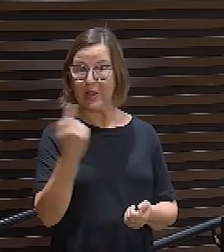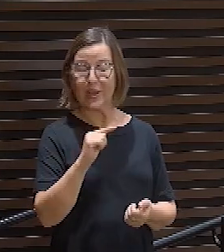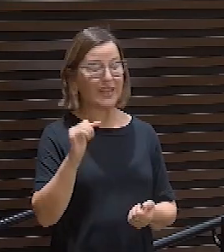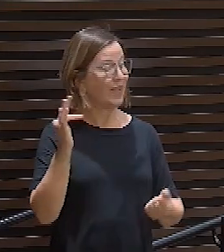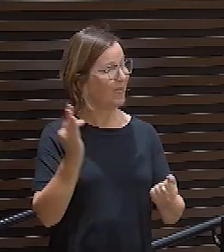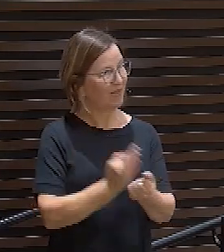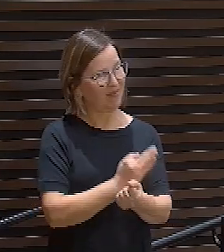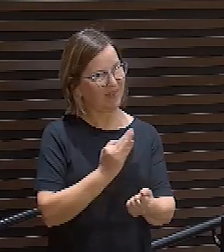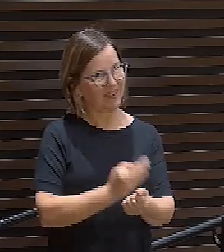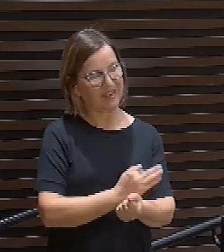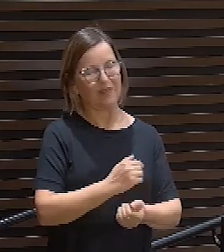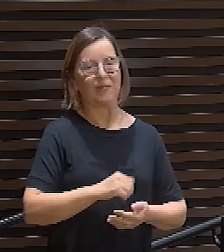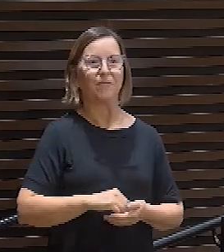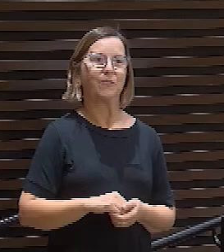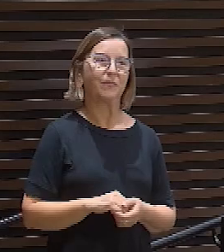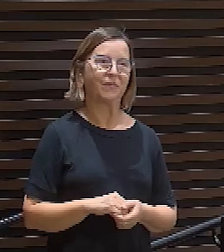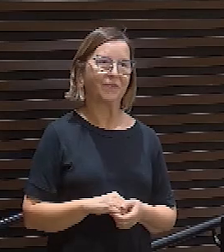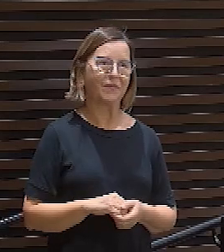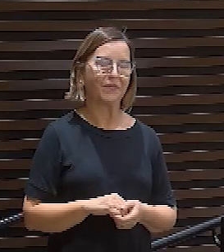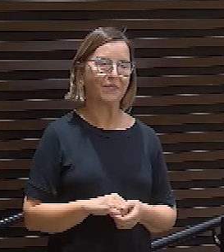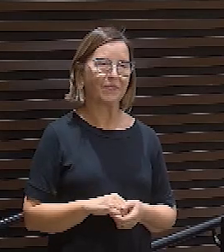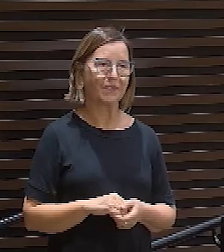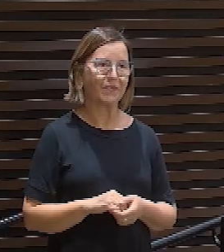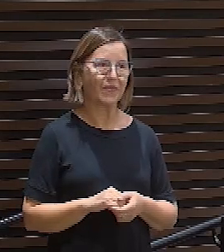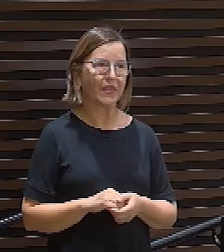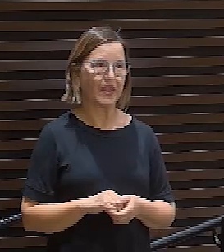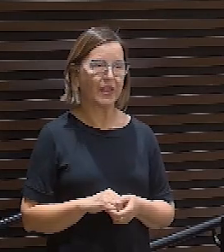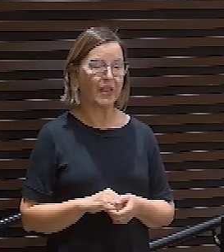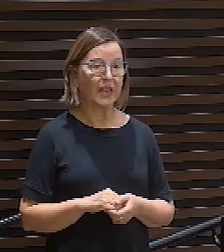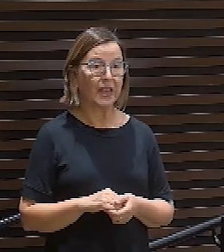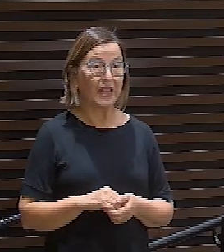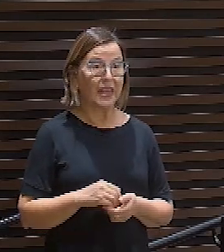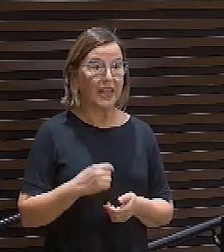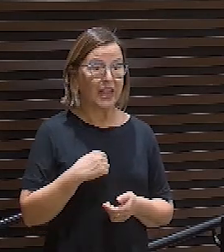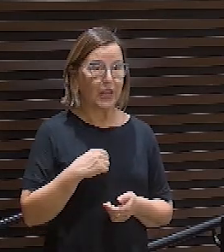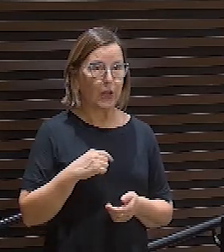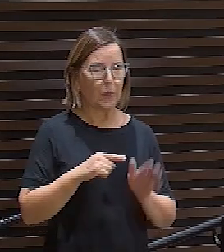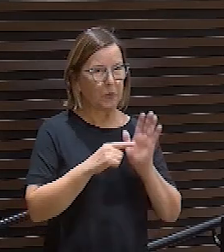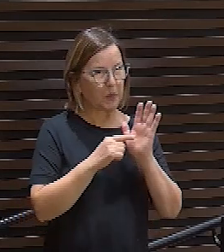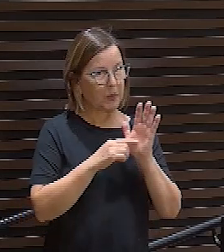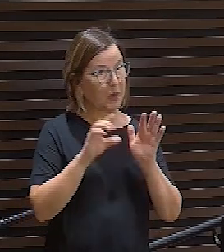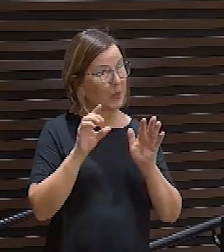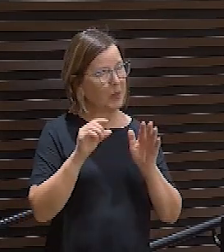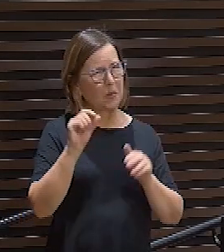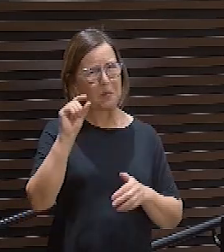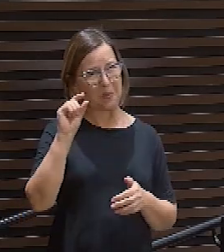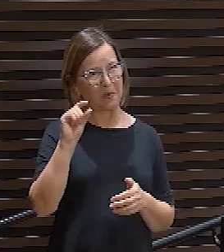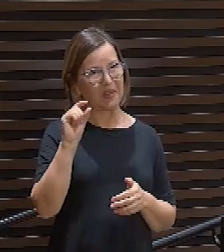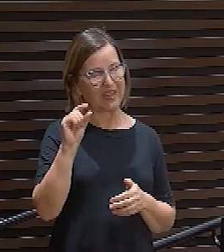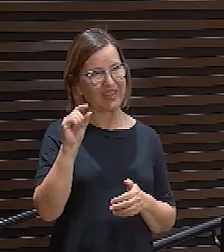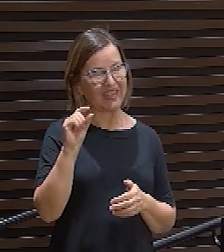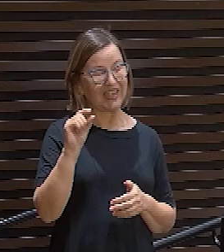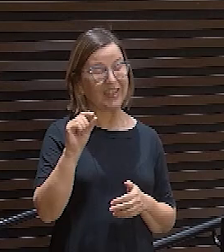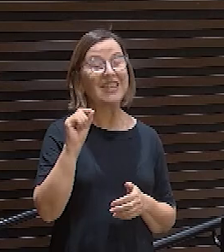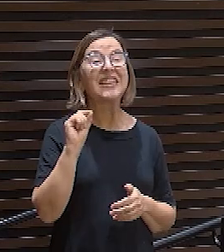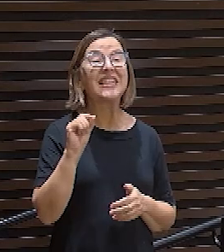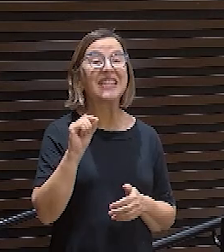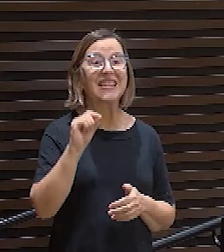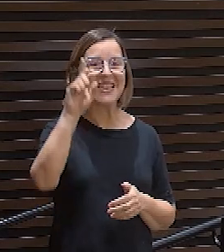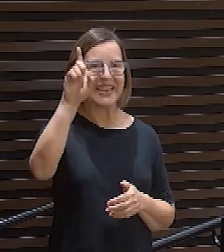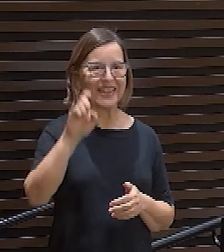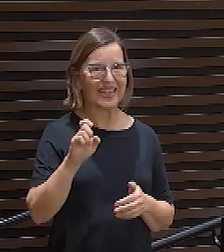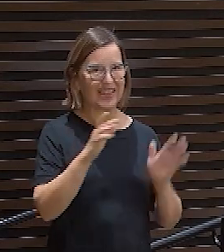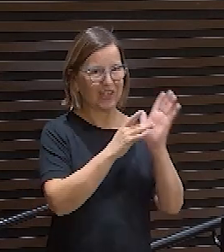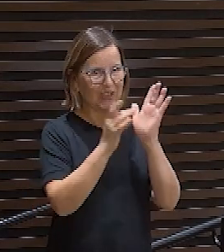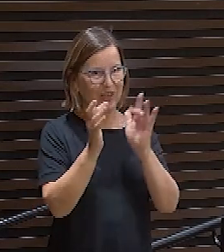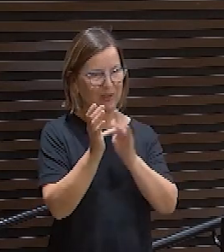vida, mostrando só um relance, um pouquinho de quem Ele é. Porque